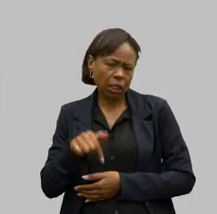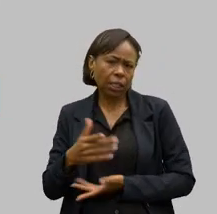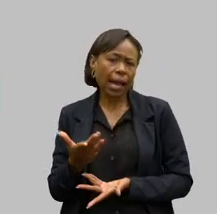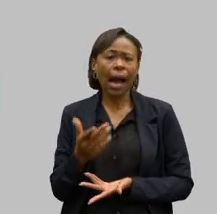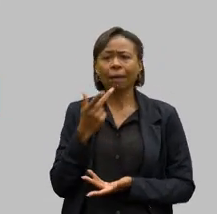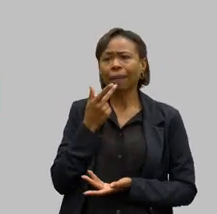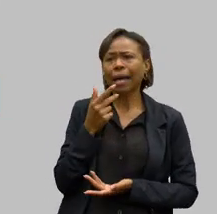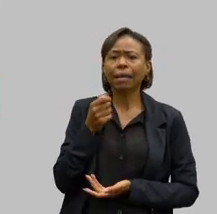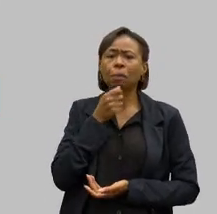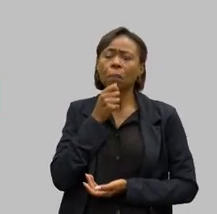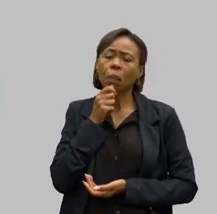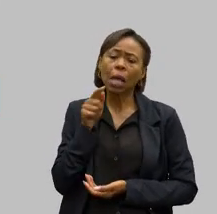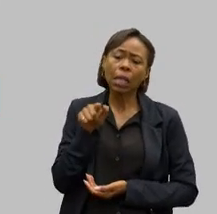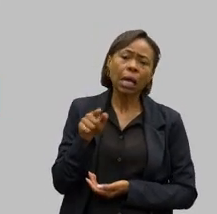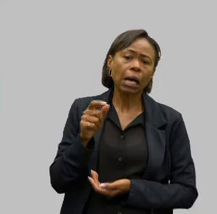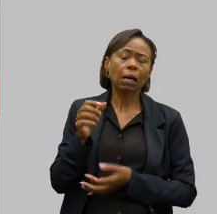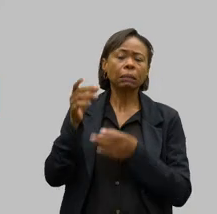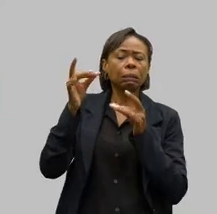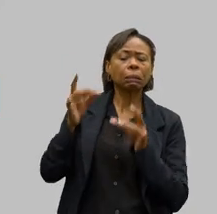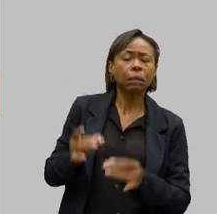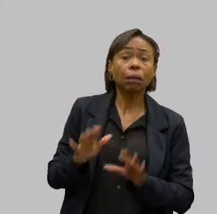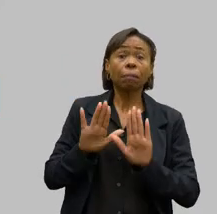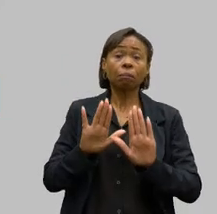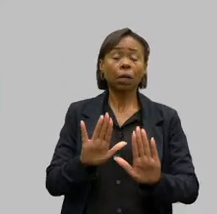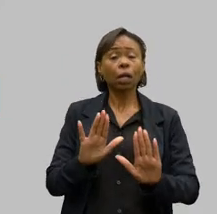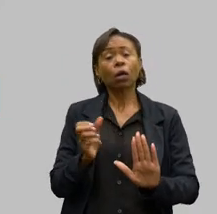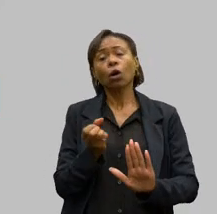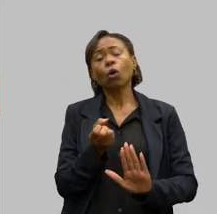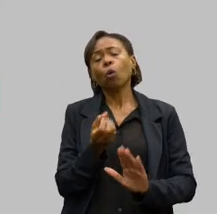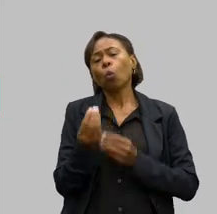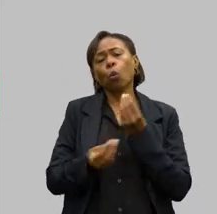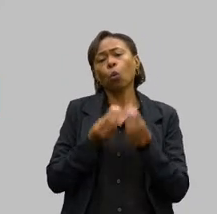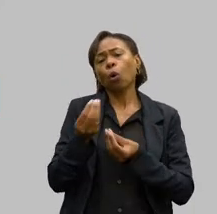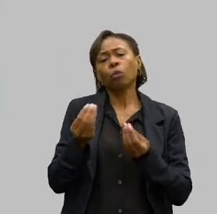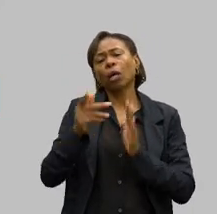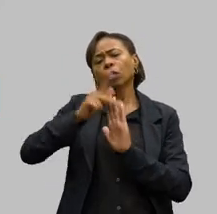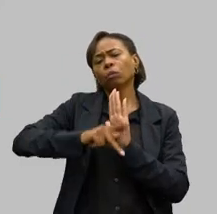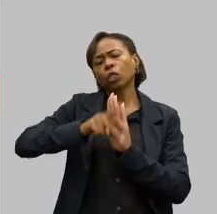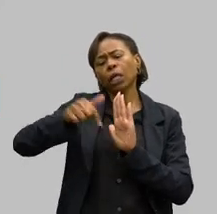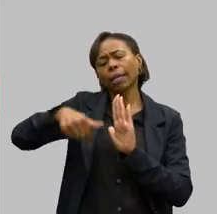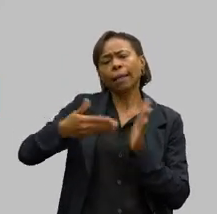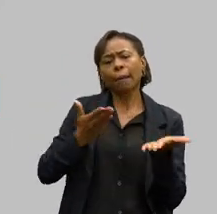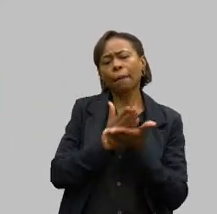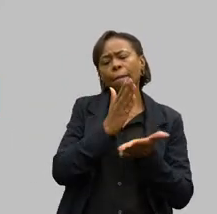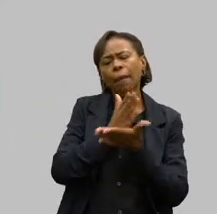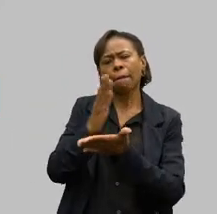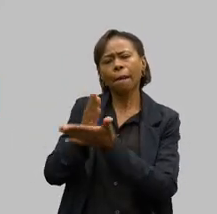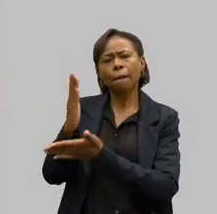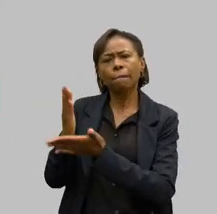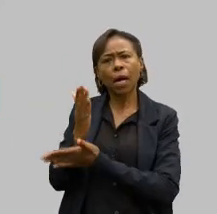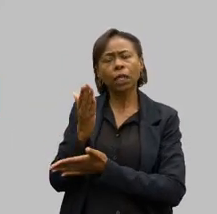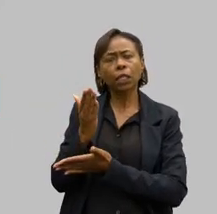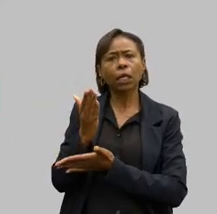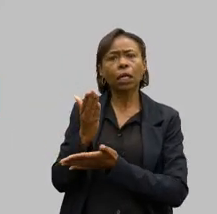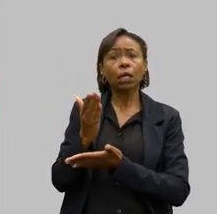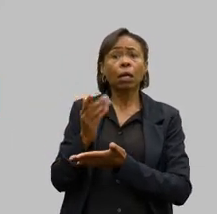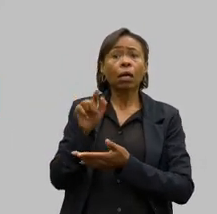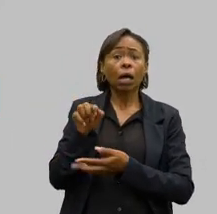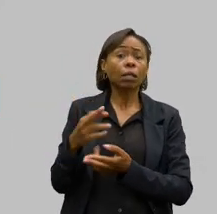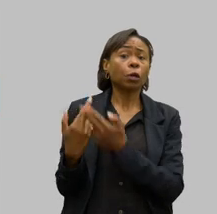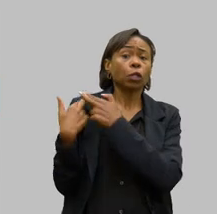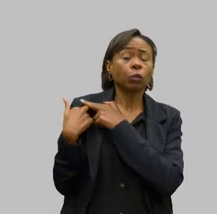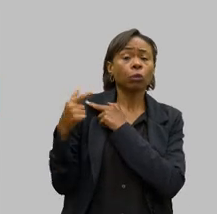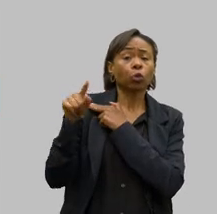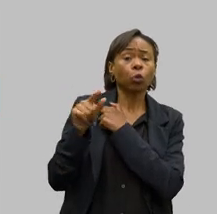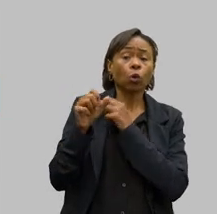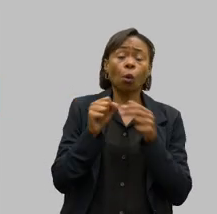especificação, como boa parte dos projetos que são aprovados nessa casa, a regulação fica para o Poder Executivo. Porque se